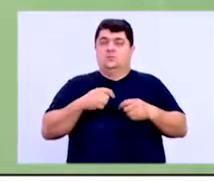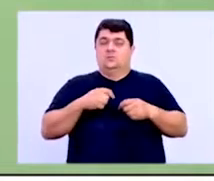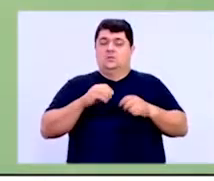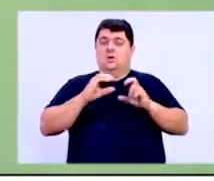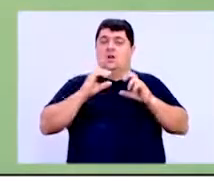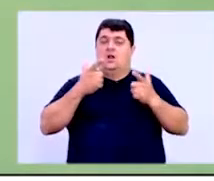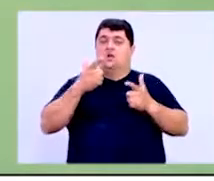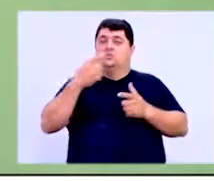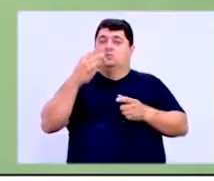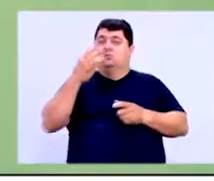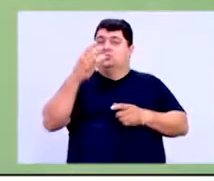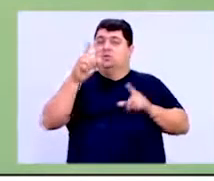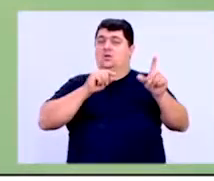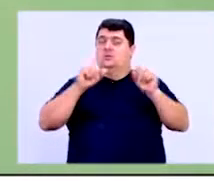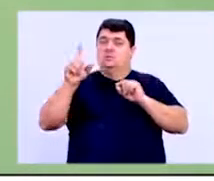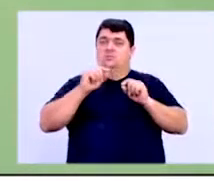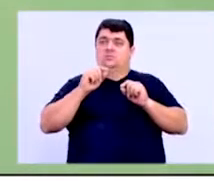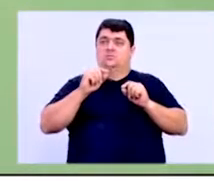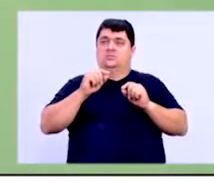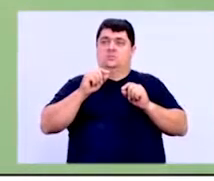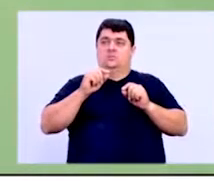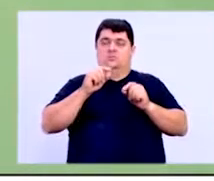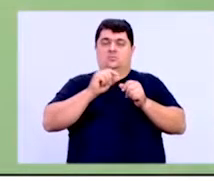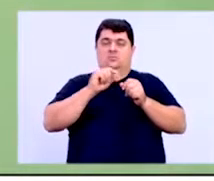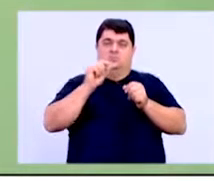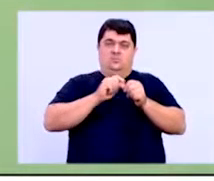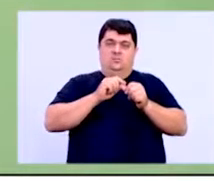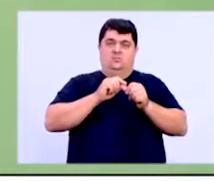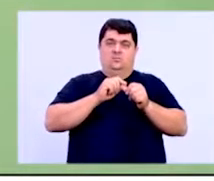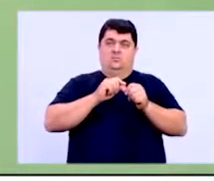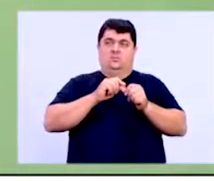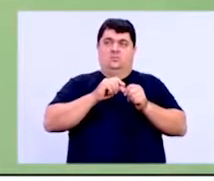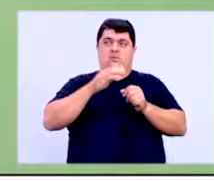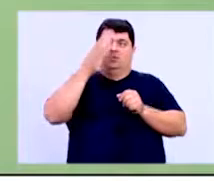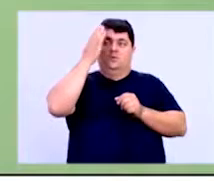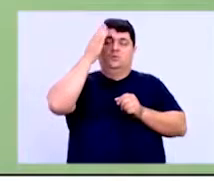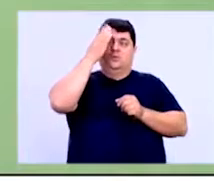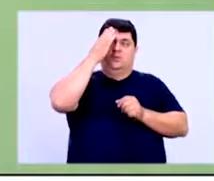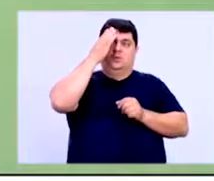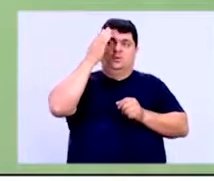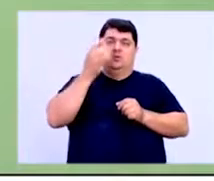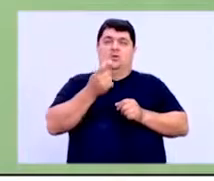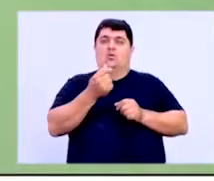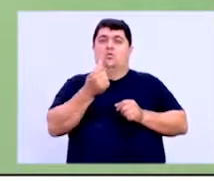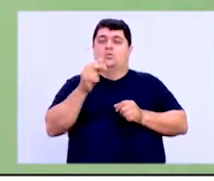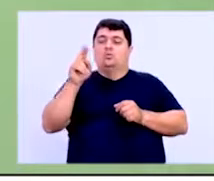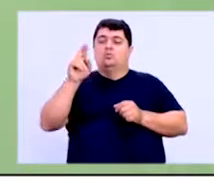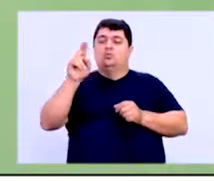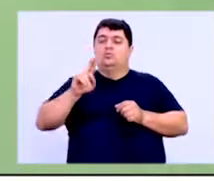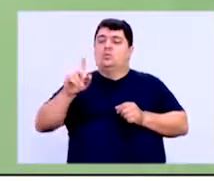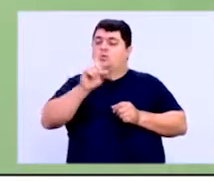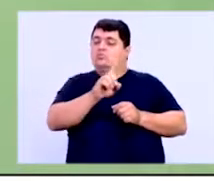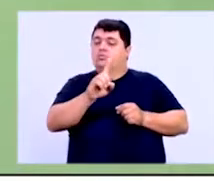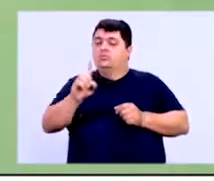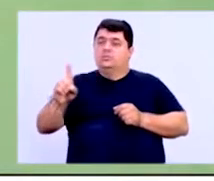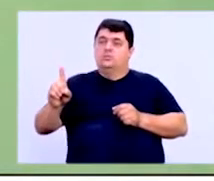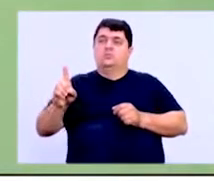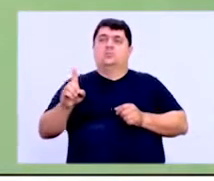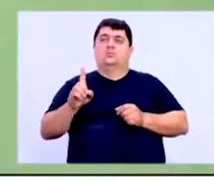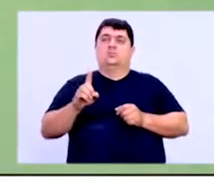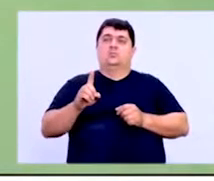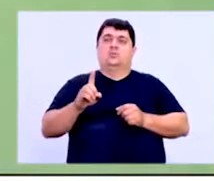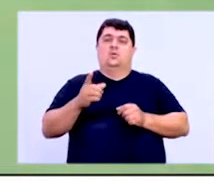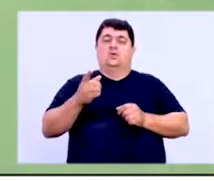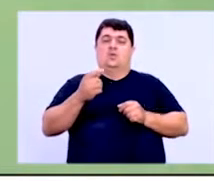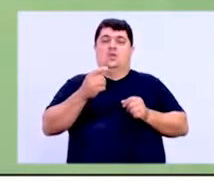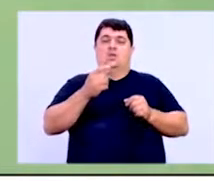3 itens para a formação do preço de venda, a saber, quais são? O custo unitário, encargos